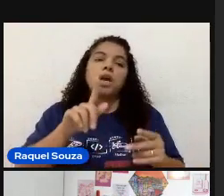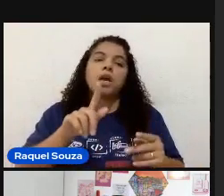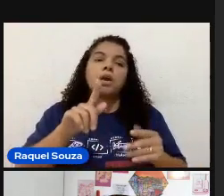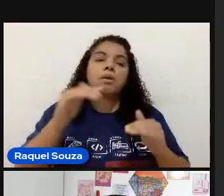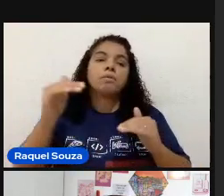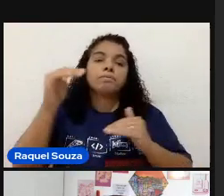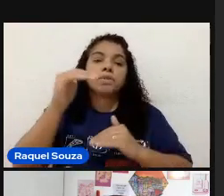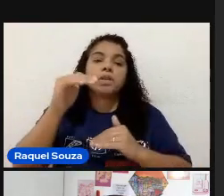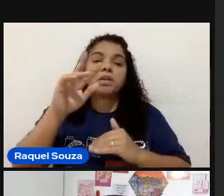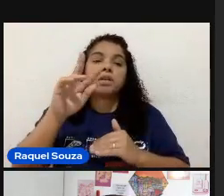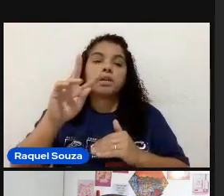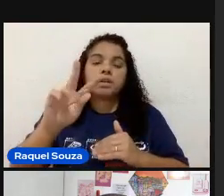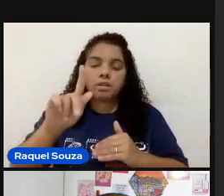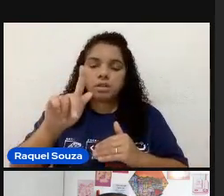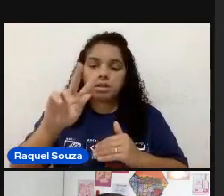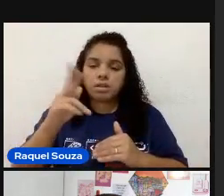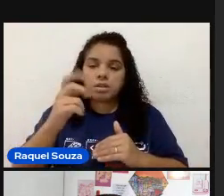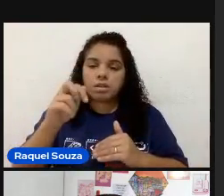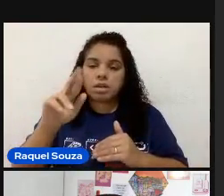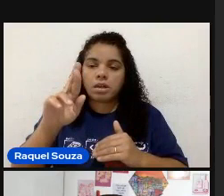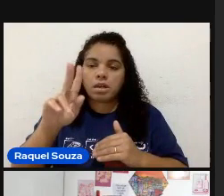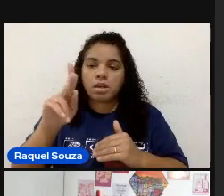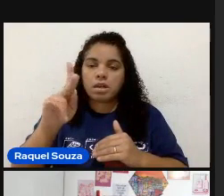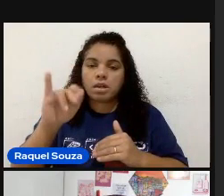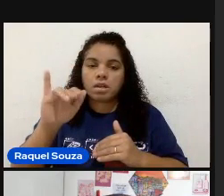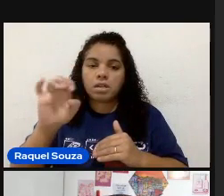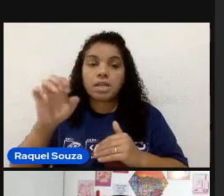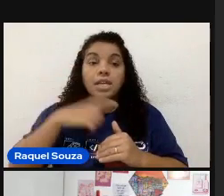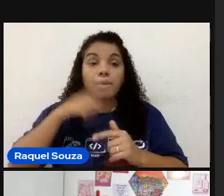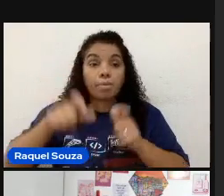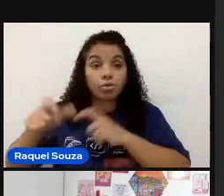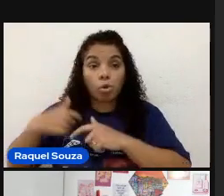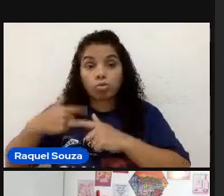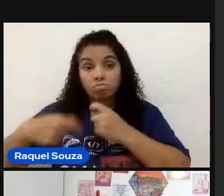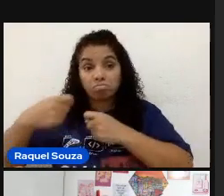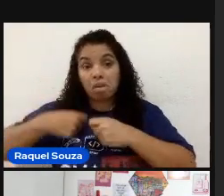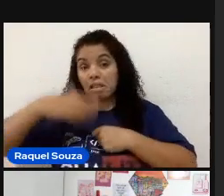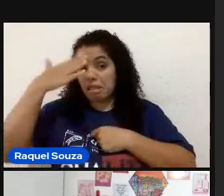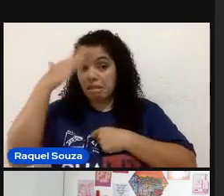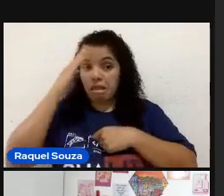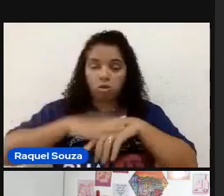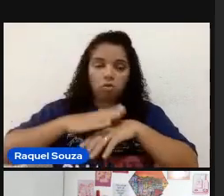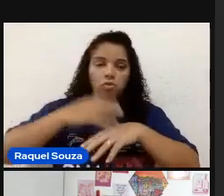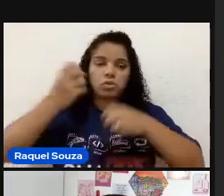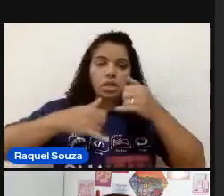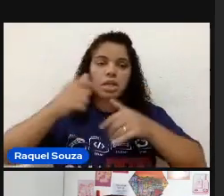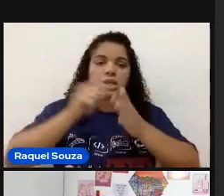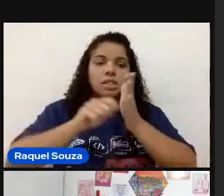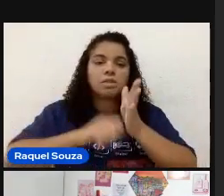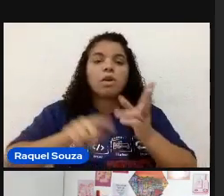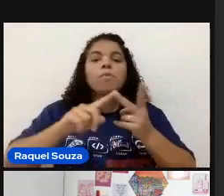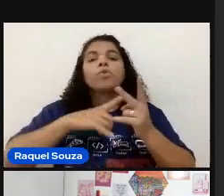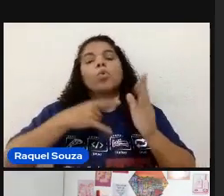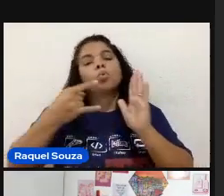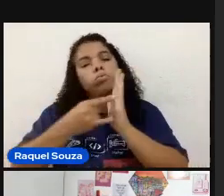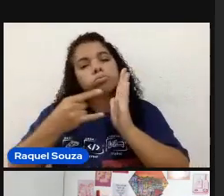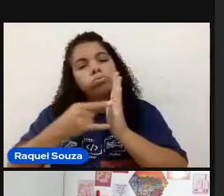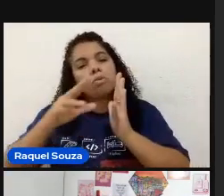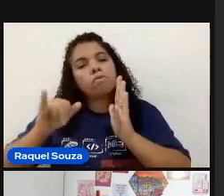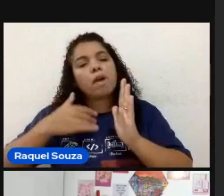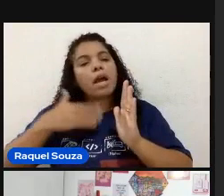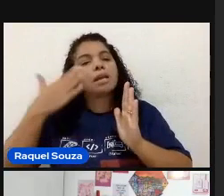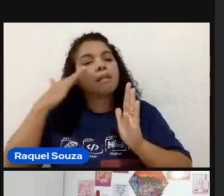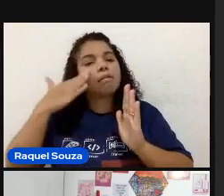aí a pessoa de negócio vai entender o que eu estou querendo dizer com o meu cenário, o desenvolvedor vai entender mais ou menos como é que eu vou testar,